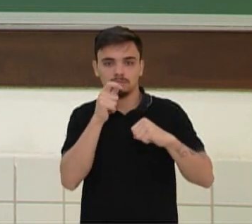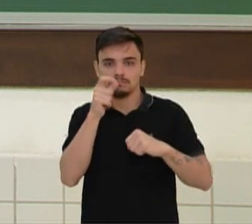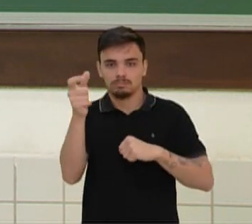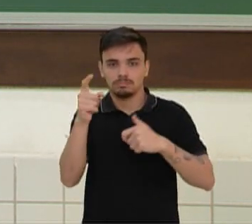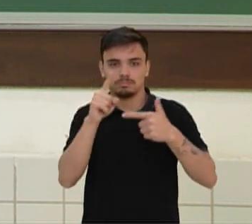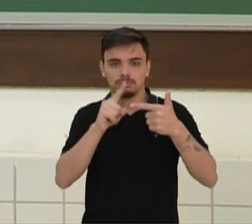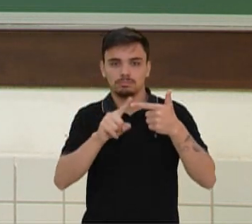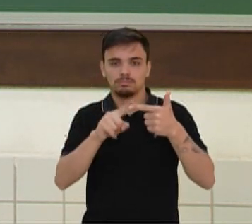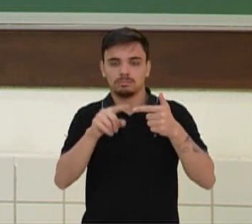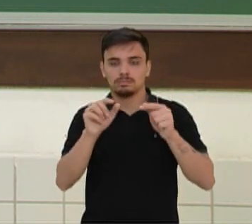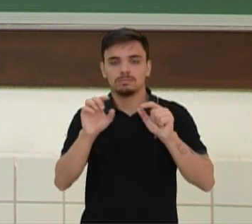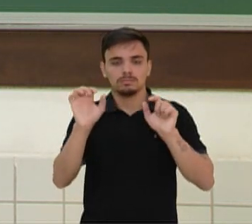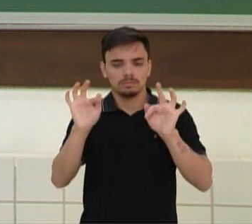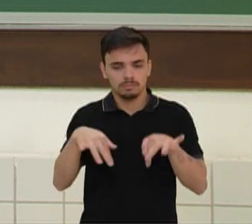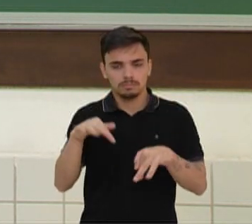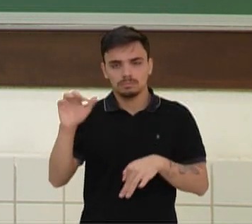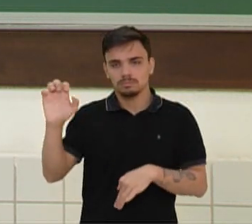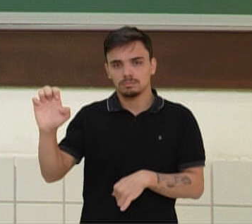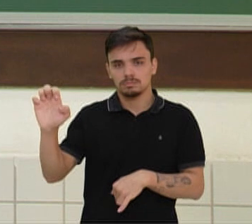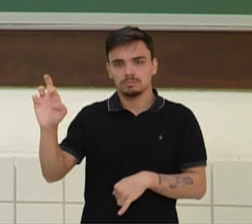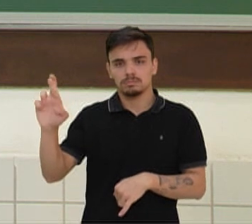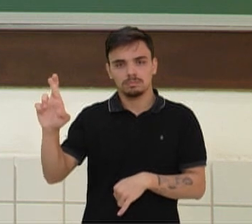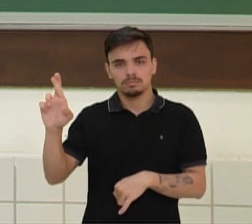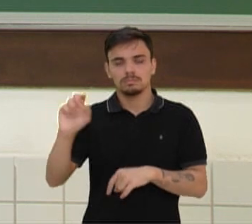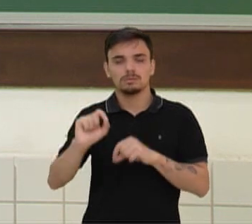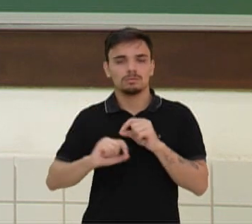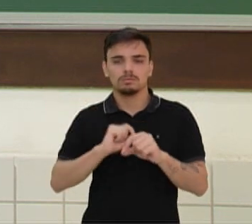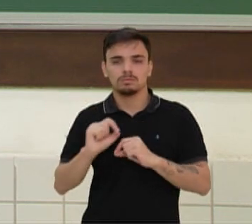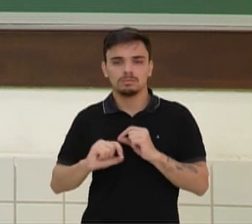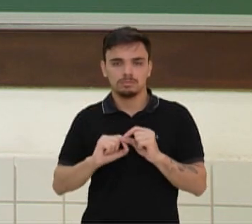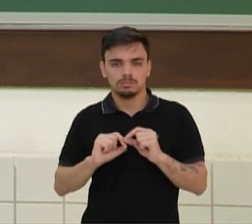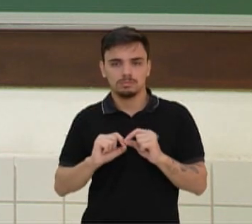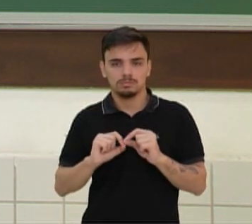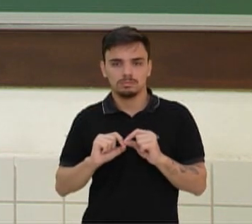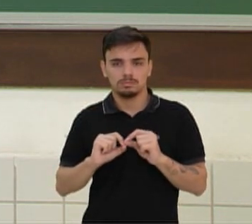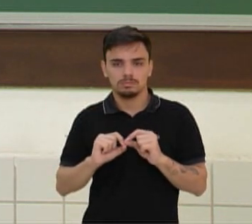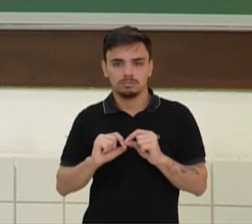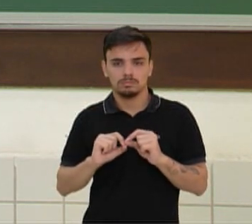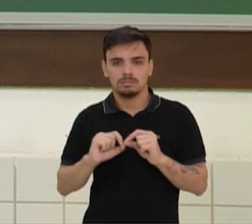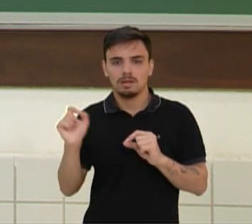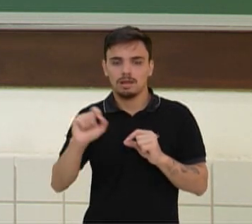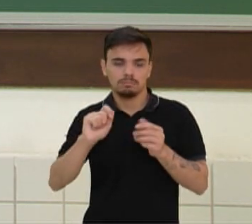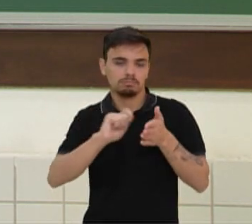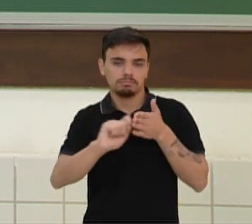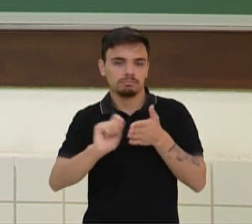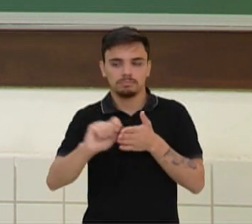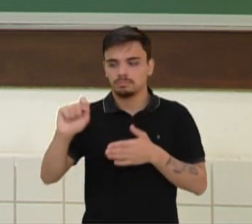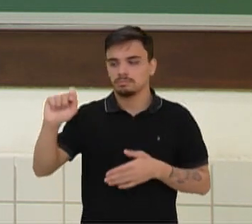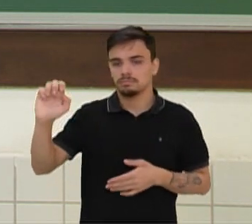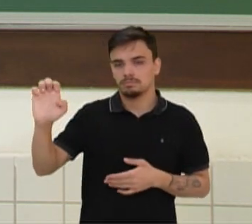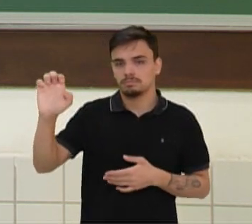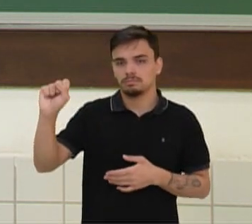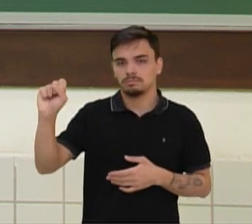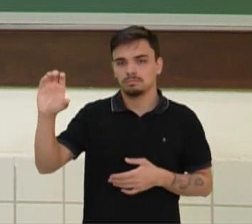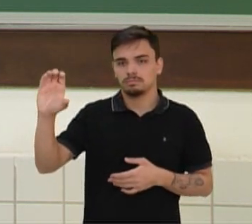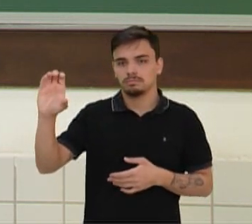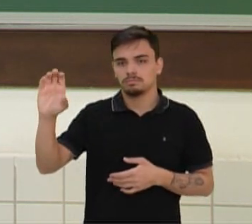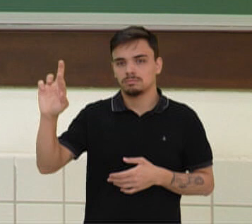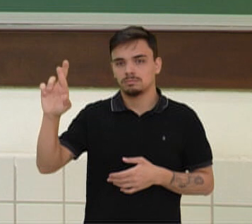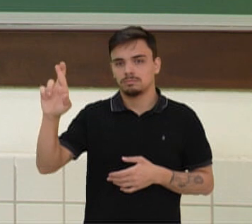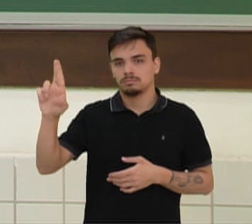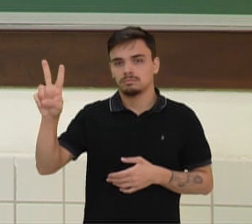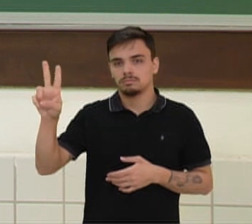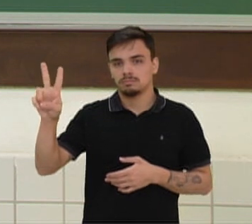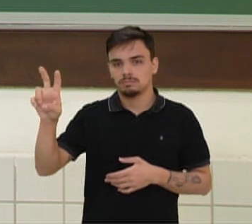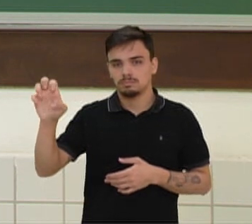conjugação, que é terminado em er, né? Qual seria terminado em er? Ah, escrever. Que mais? Não